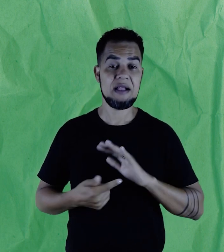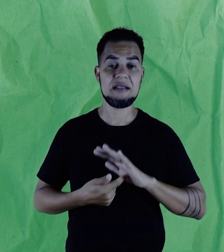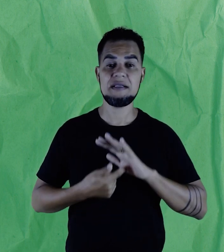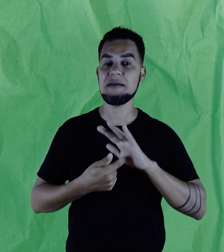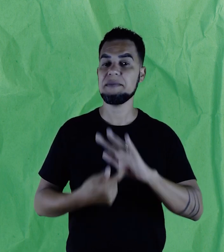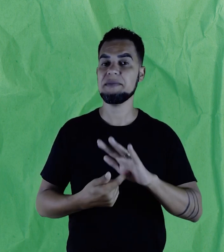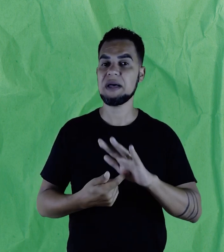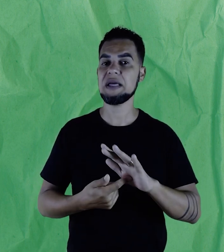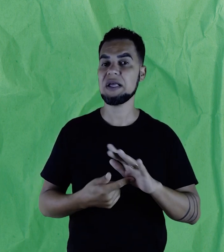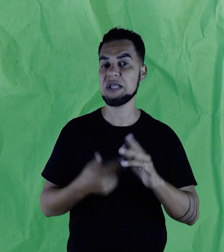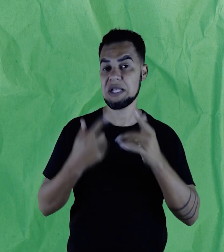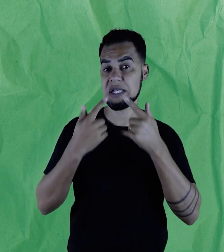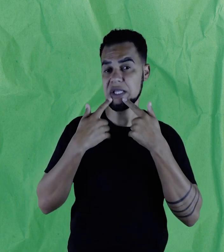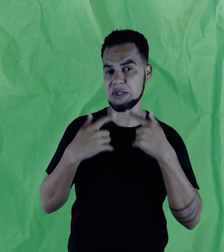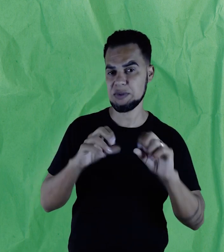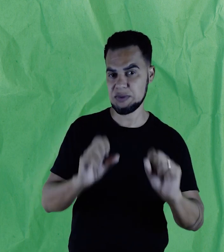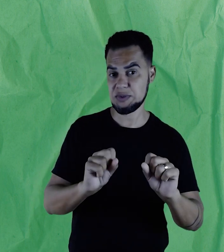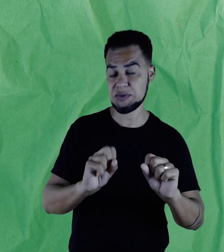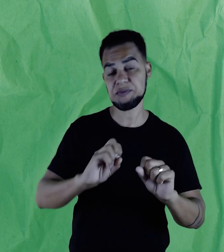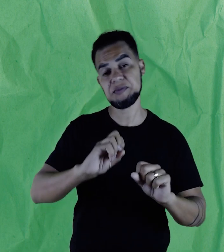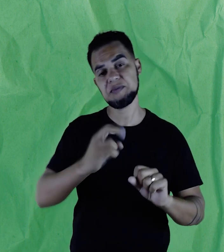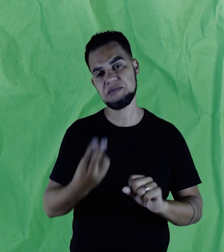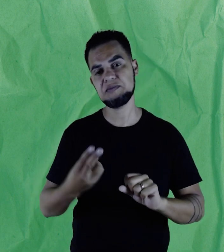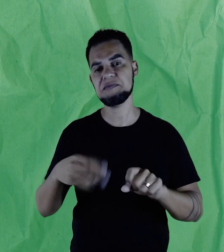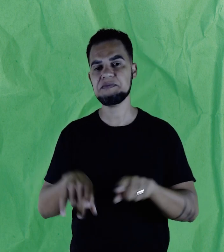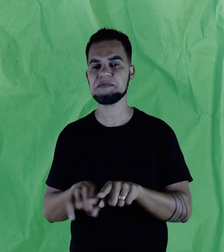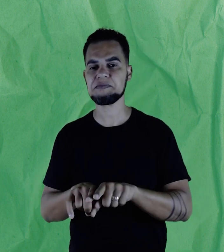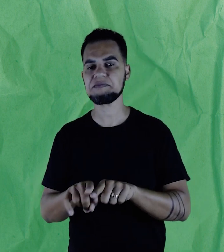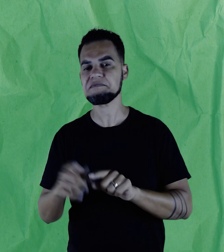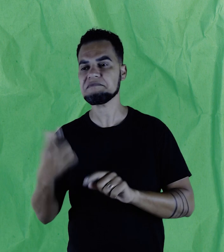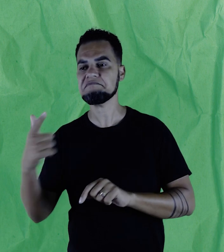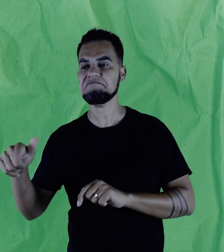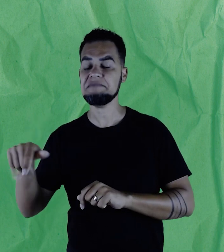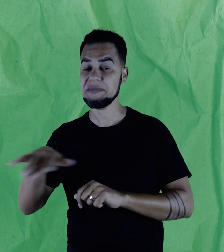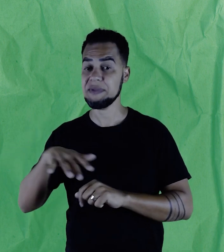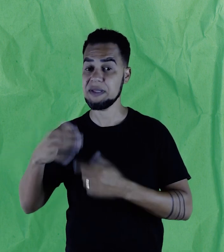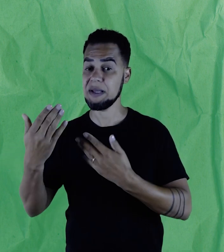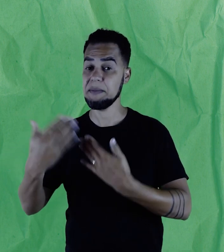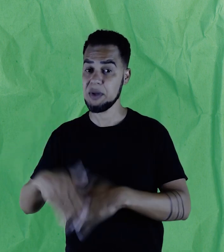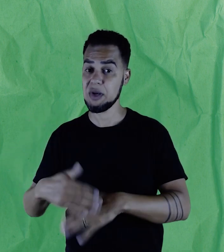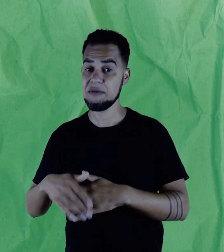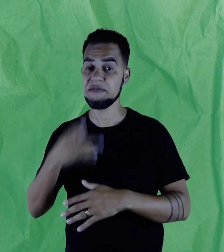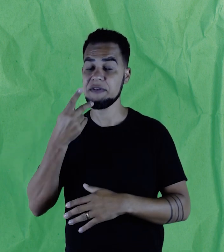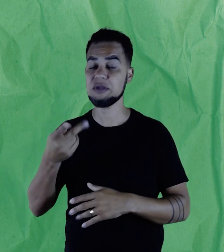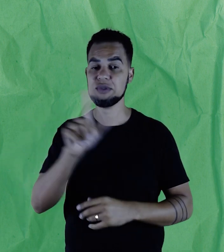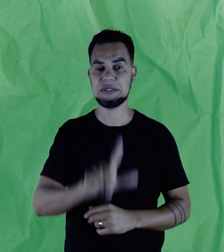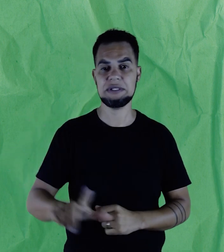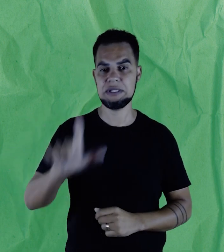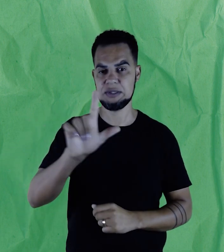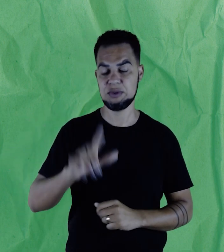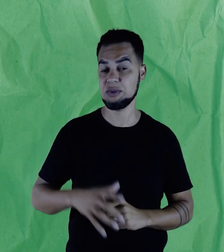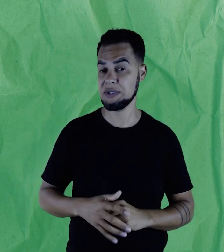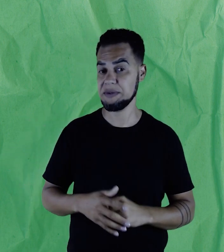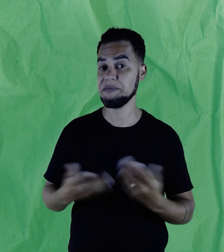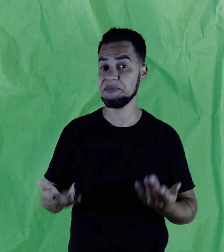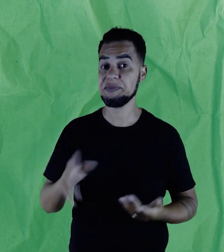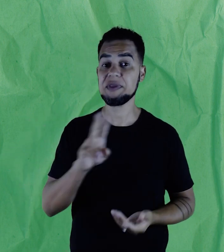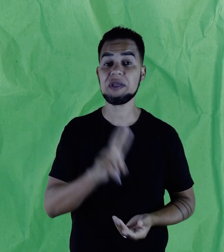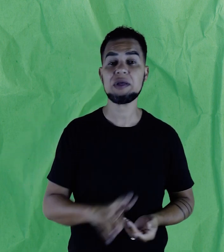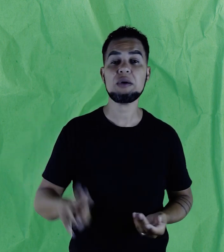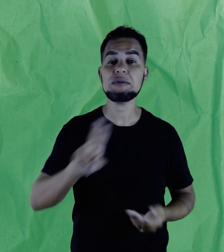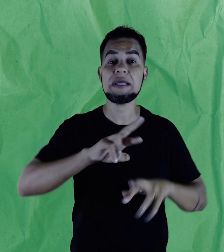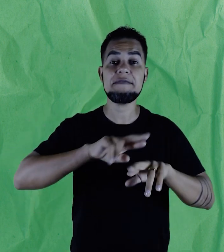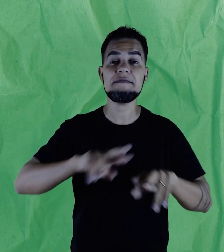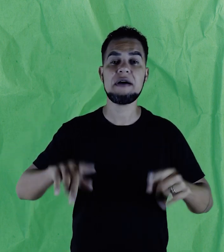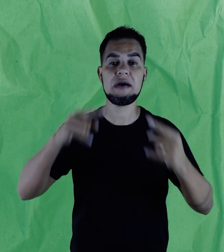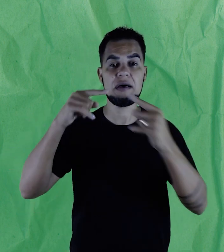parte linguística da prova quanto na parte das questões que envolvem literatura. E elas são utilizadas em vários tipos